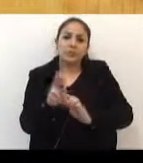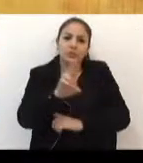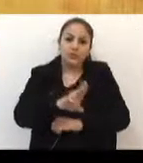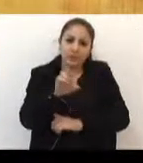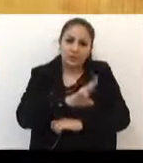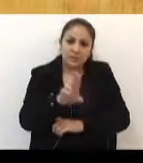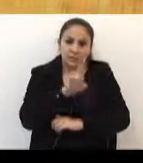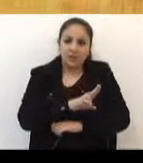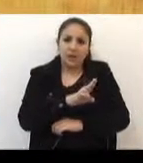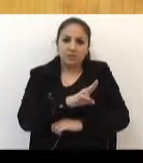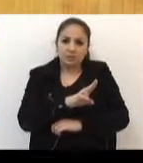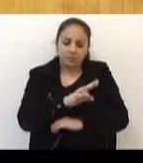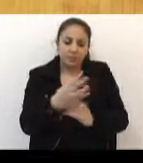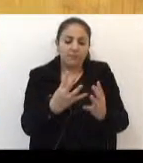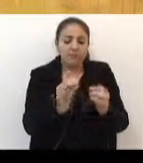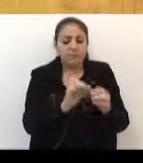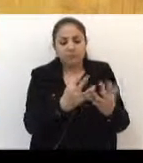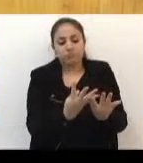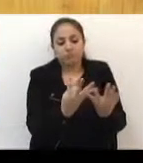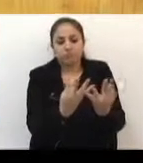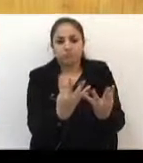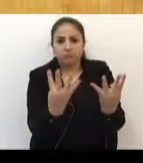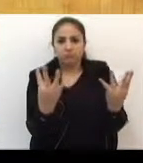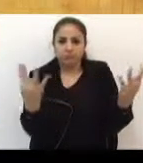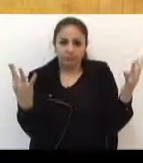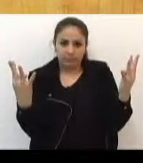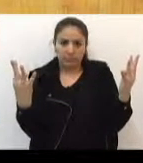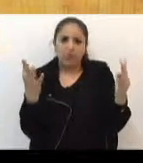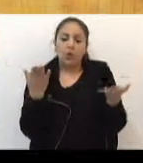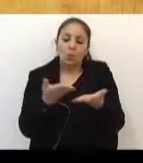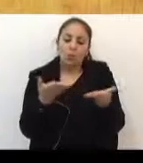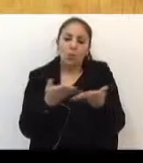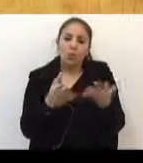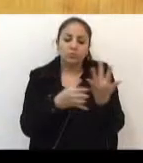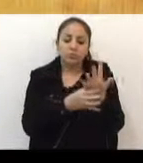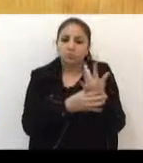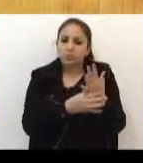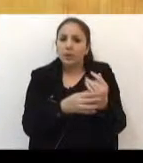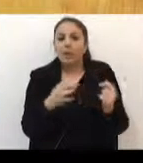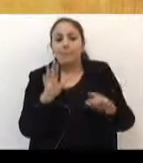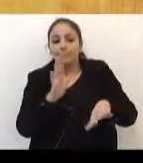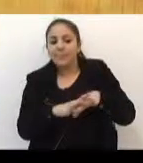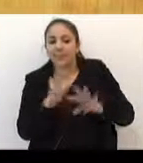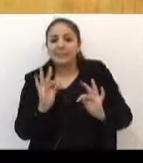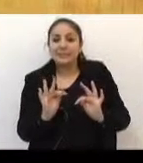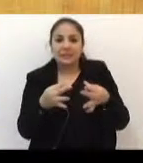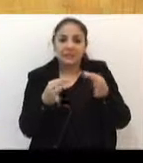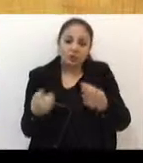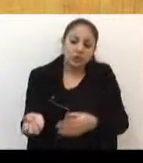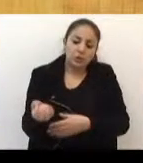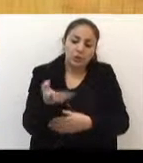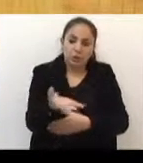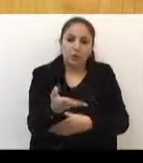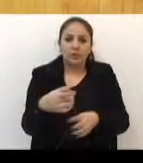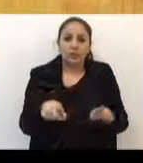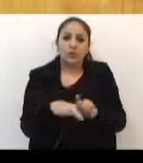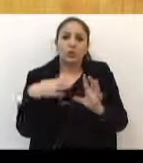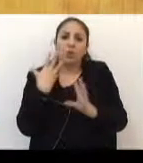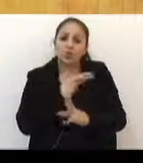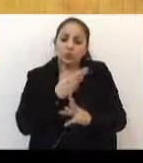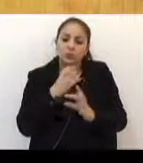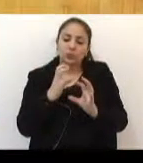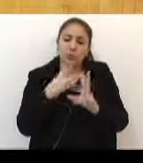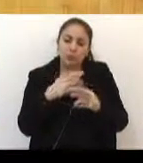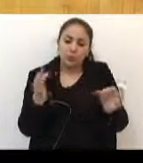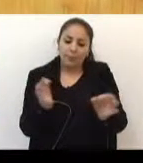palanques para fazer a cerca. Hoje, com a mão de obra mecanizada, né, industrializada, hoje nós temos tudo pronto. Então